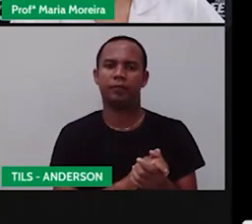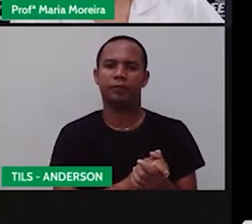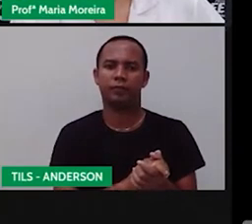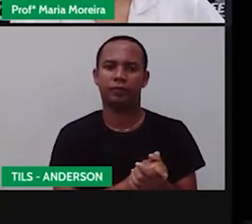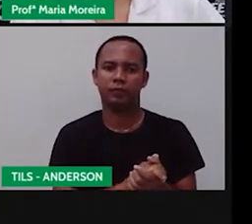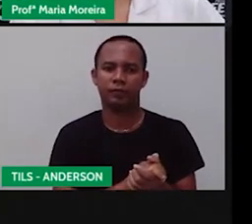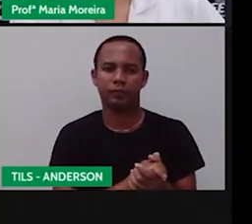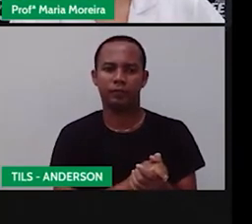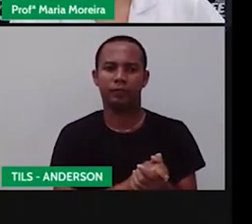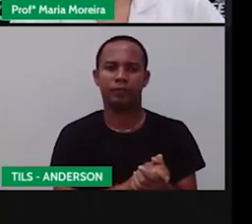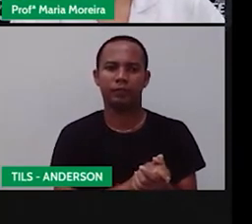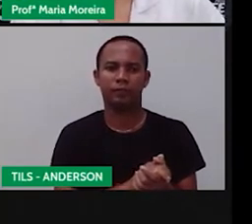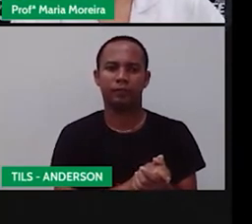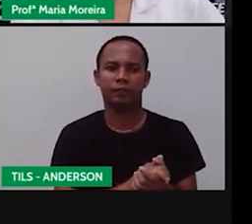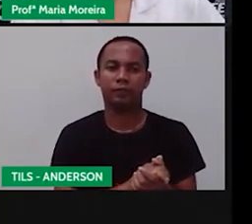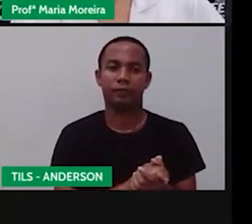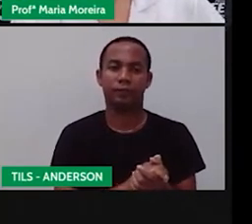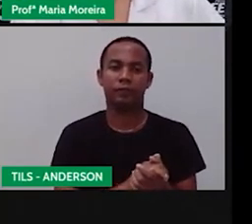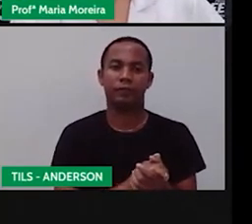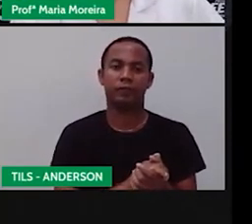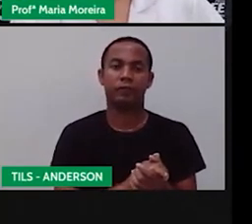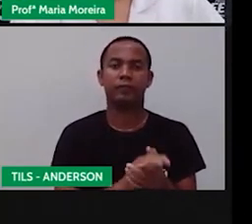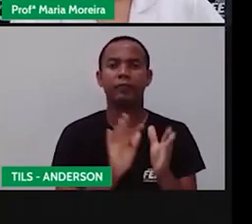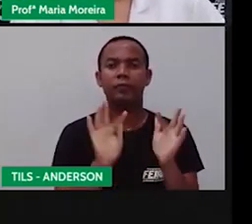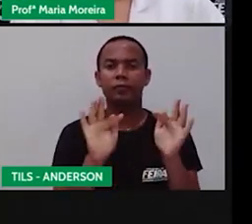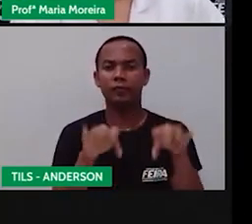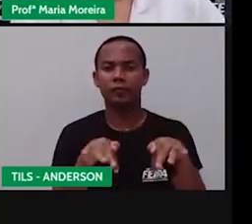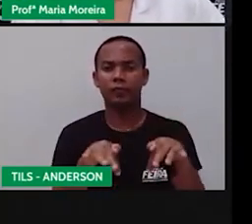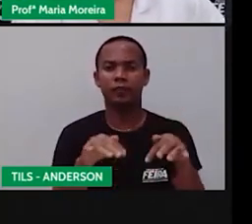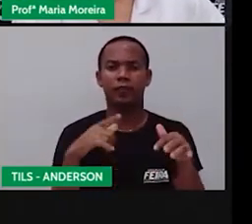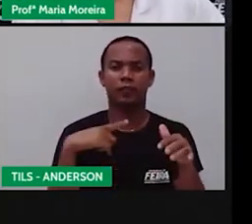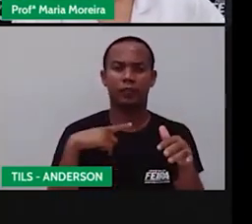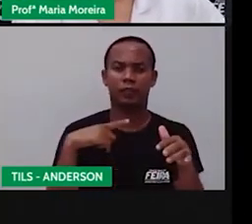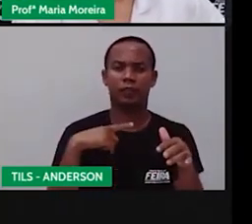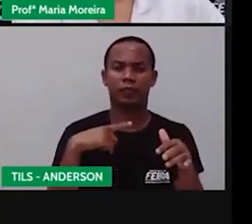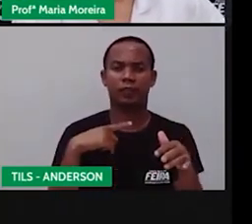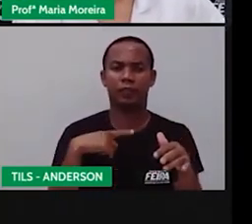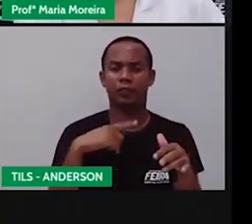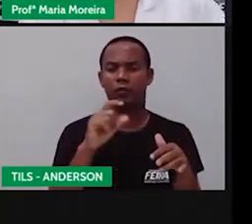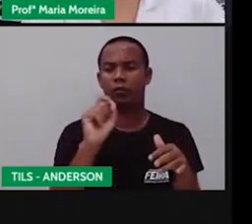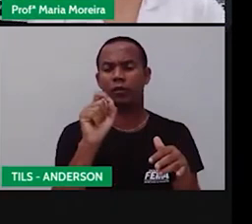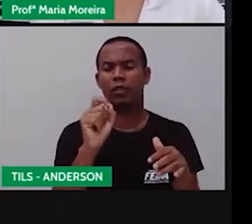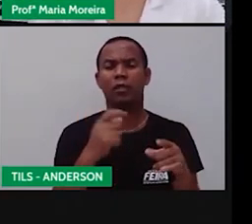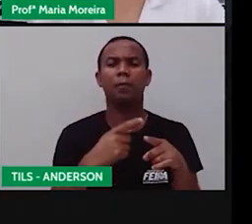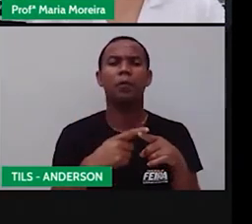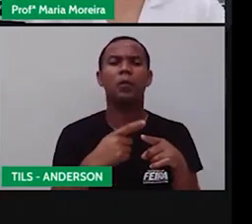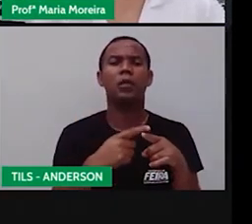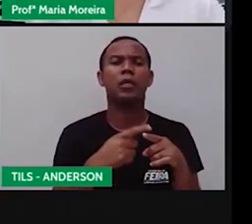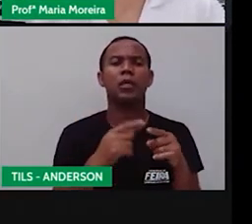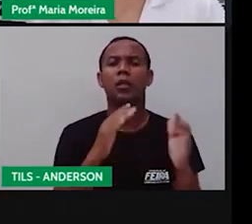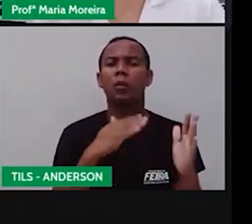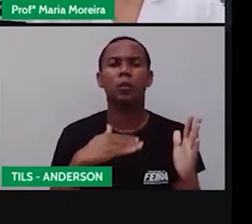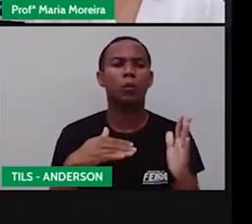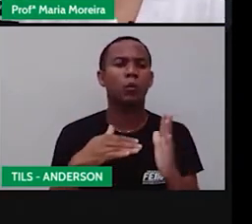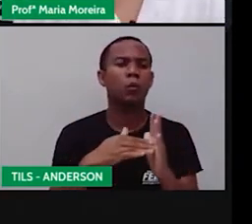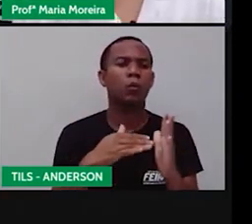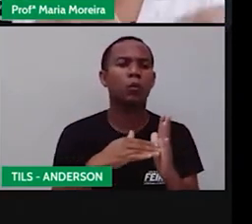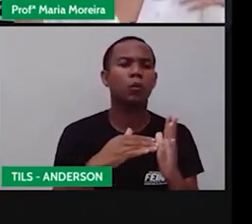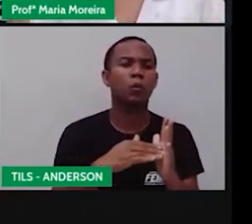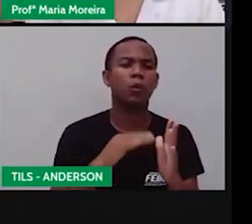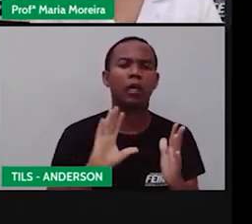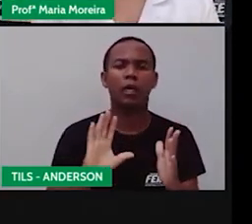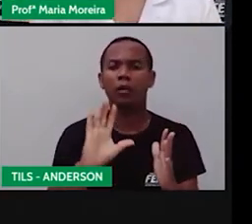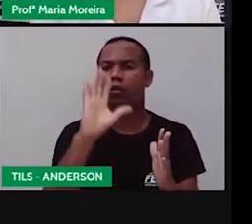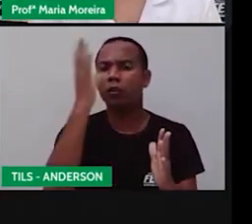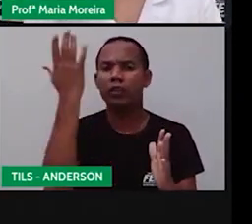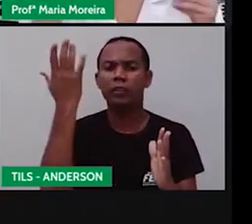Pinóquio? Bom, e por último, né, deve haver um motivo, o porquê que tudo isso aconteceu. Por que que